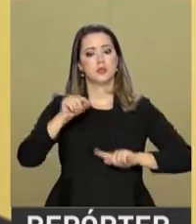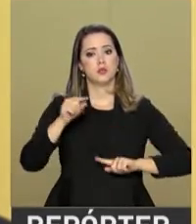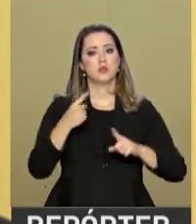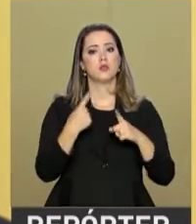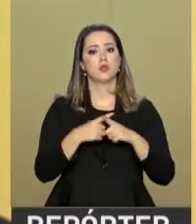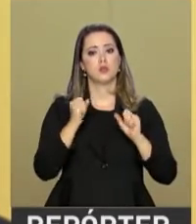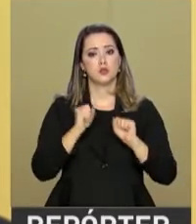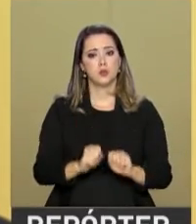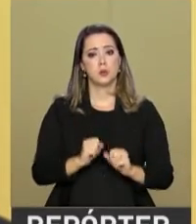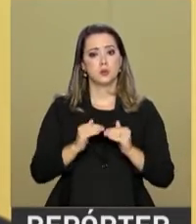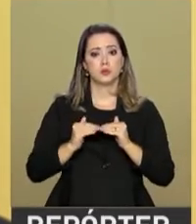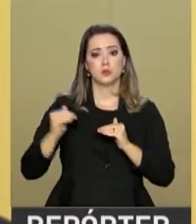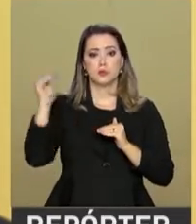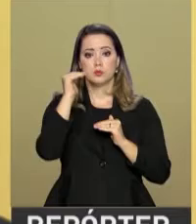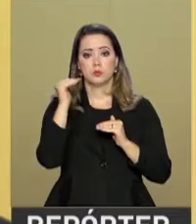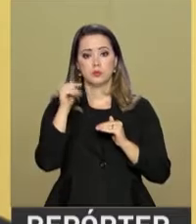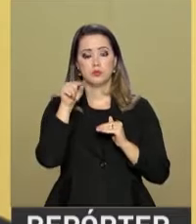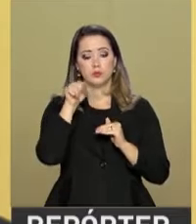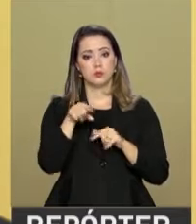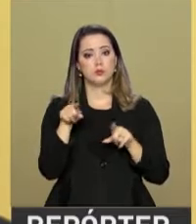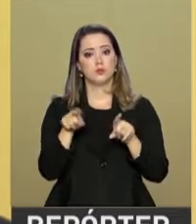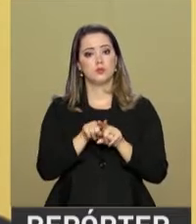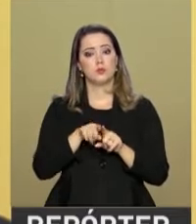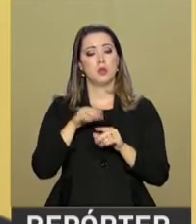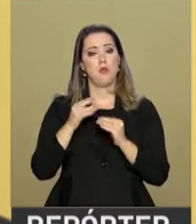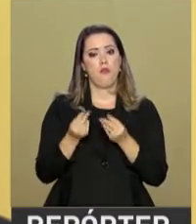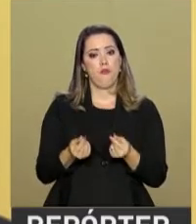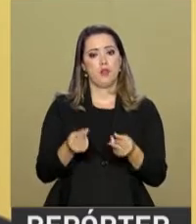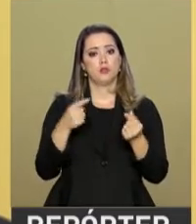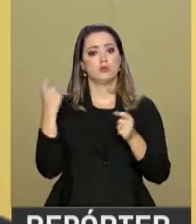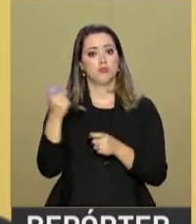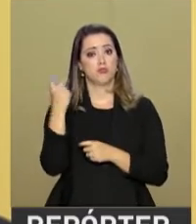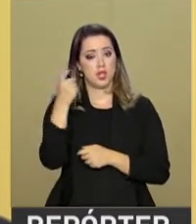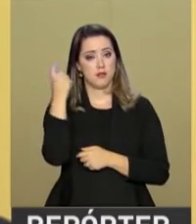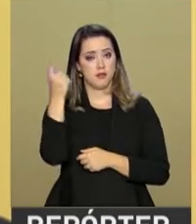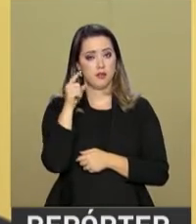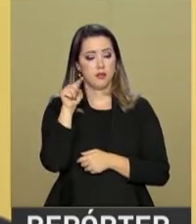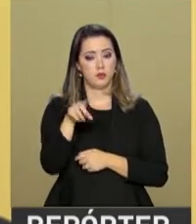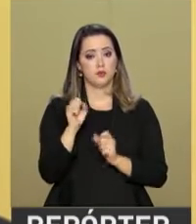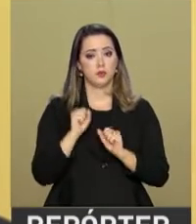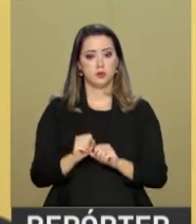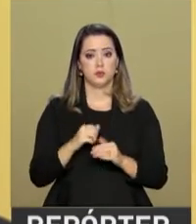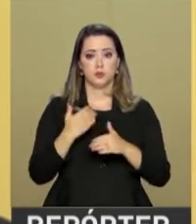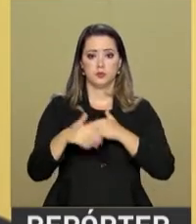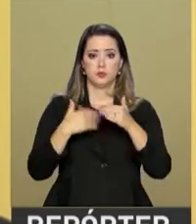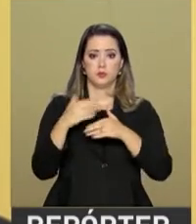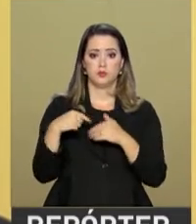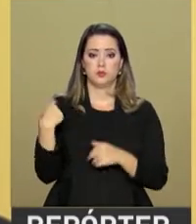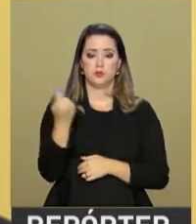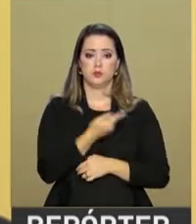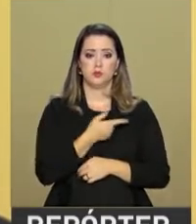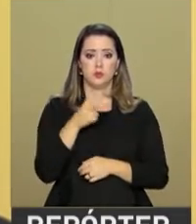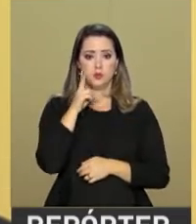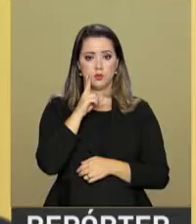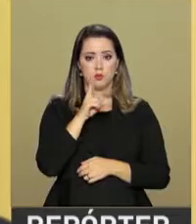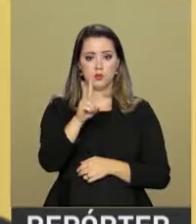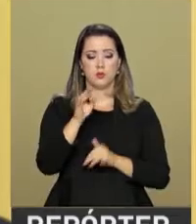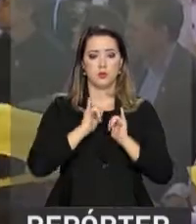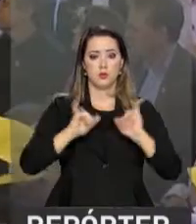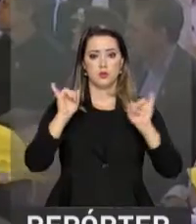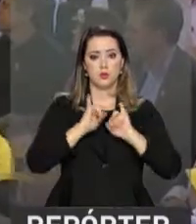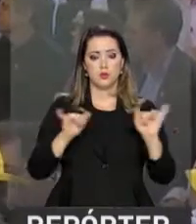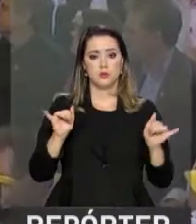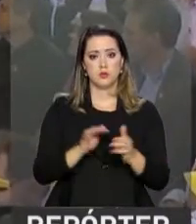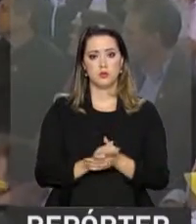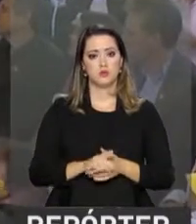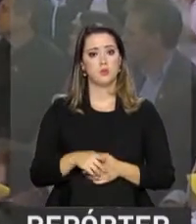podendo ultrapassar estes valores e estes dados que nós acabamos de anunciar.